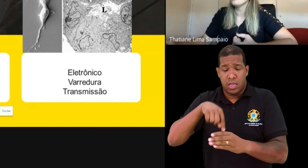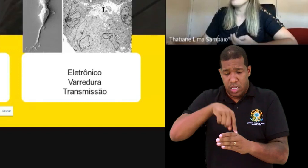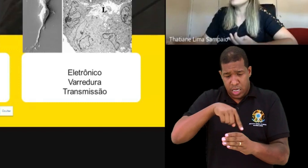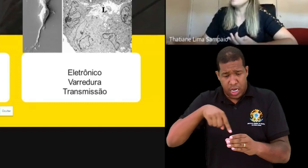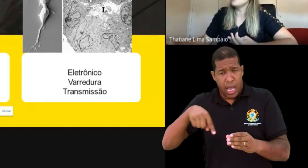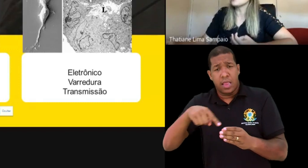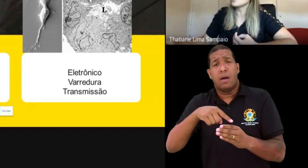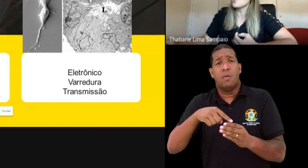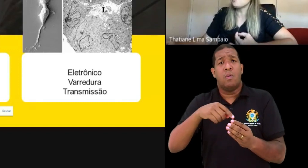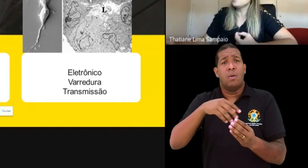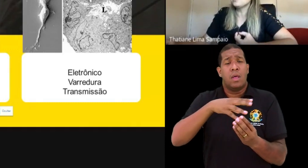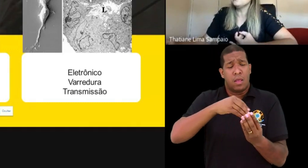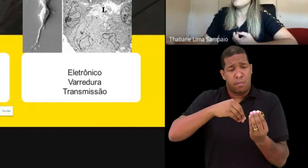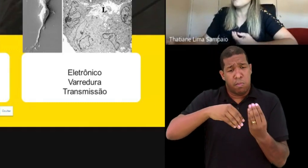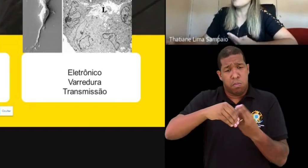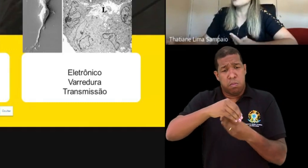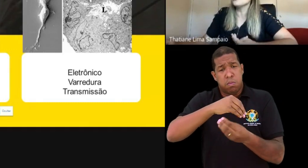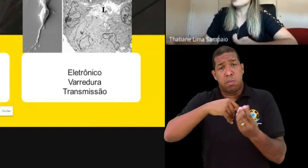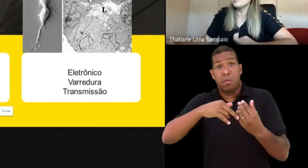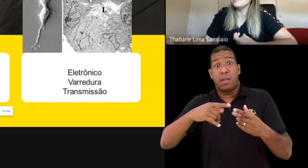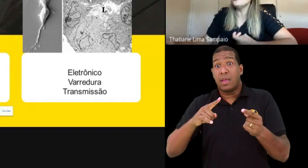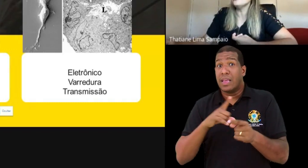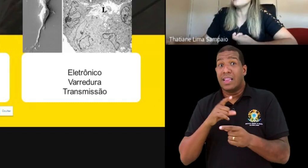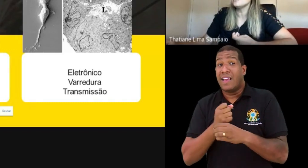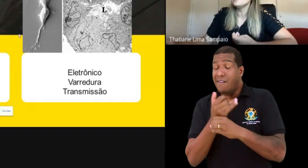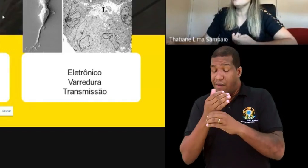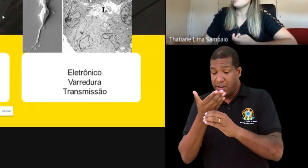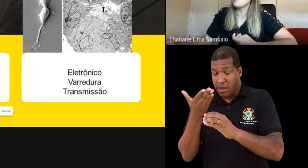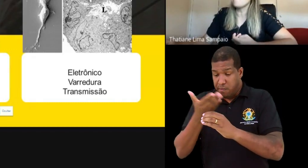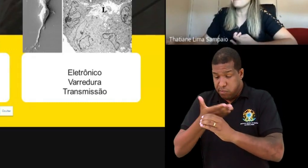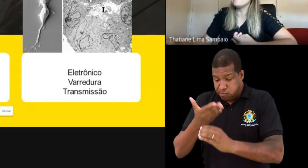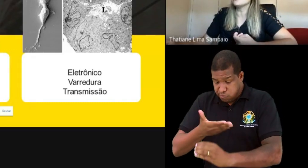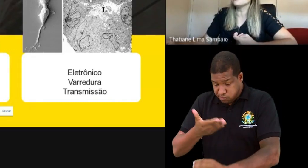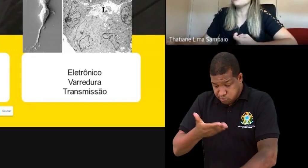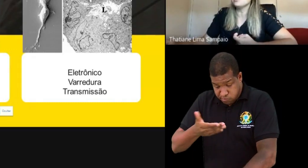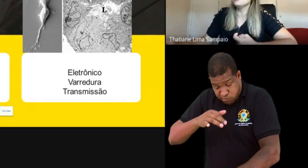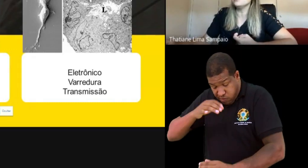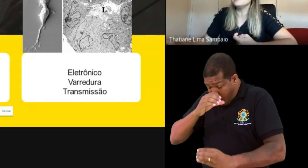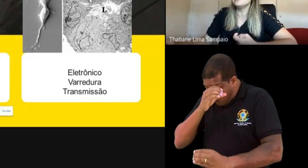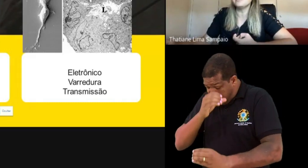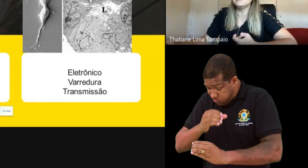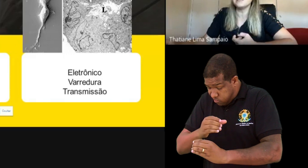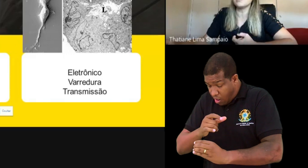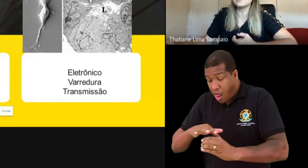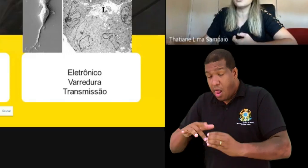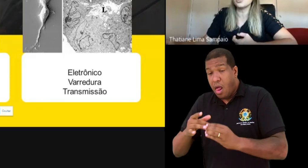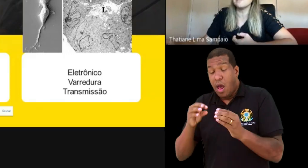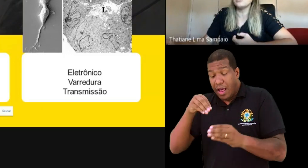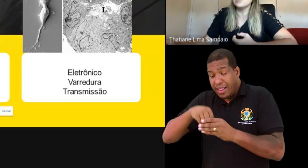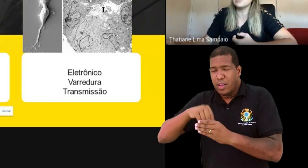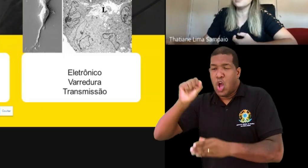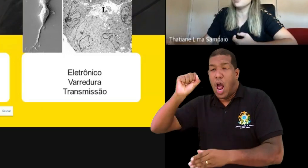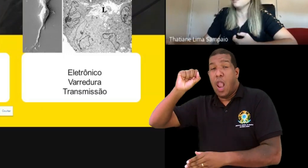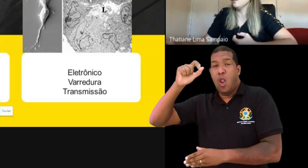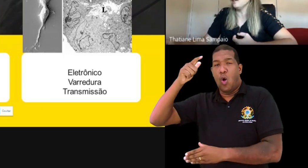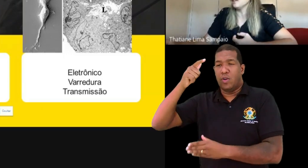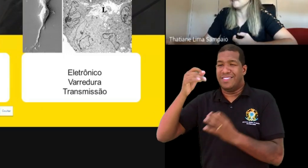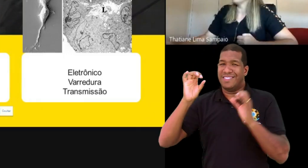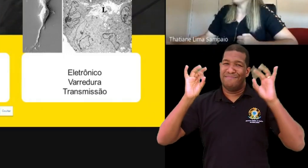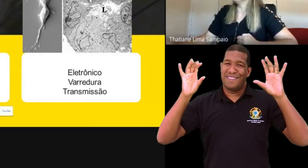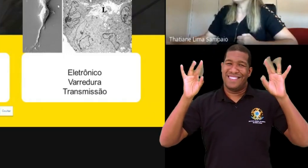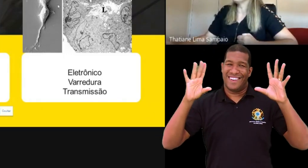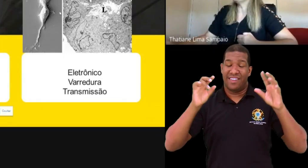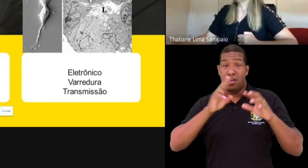célula com esse microscópio que tem um conjunto de lentes e um acoplamento de uma luz especial que se chama luz